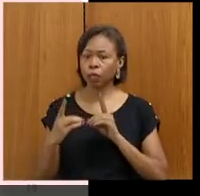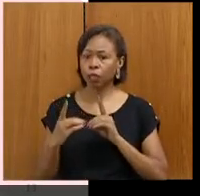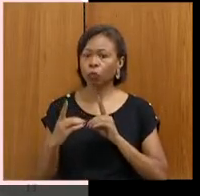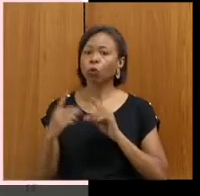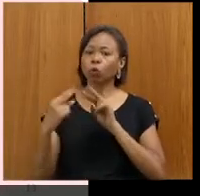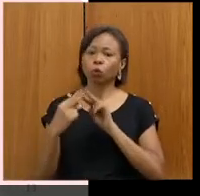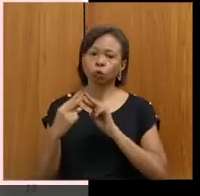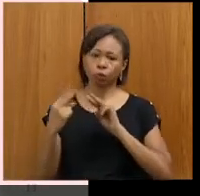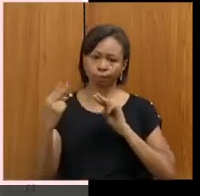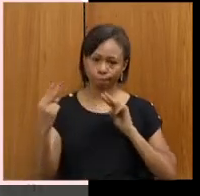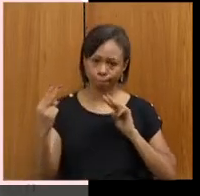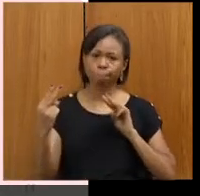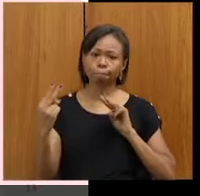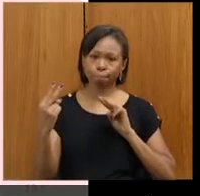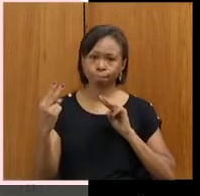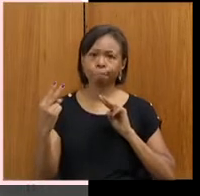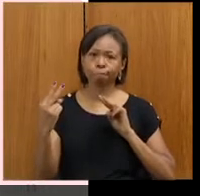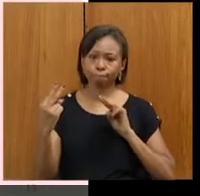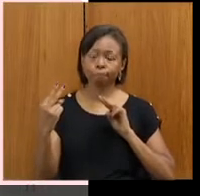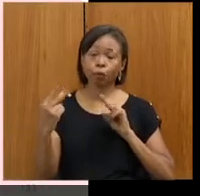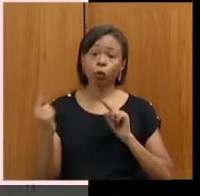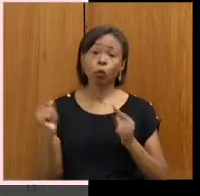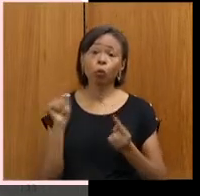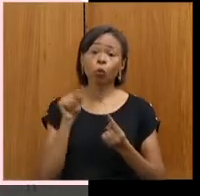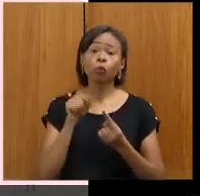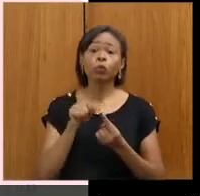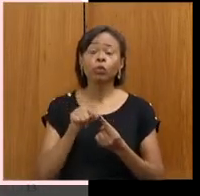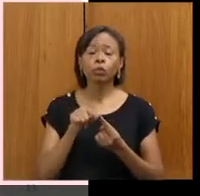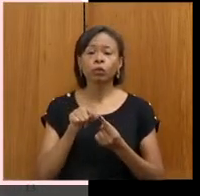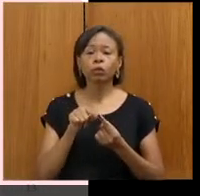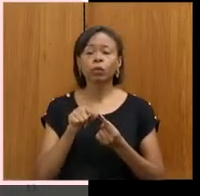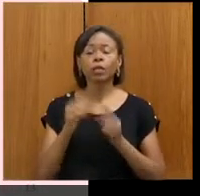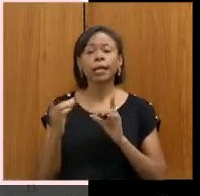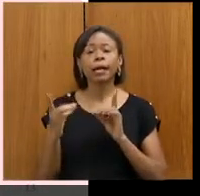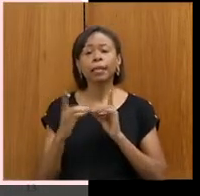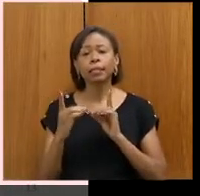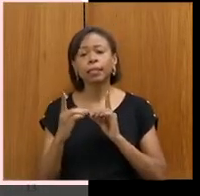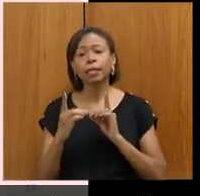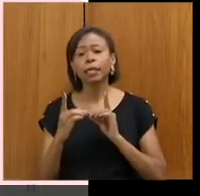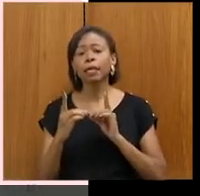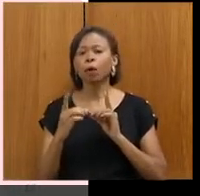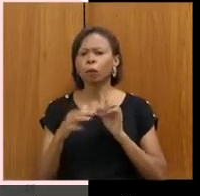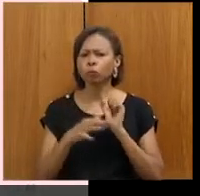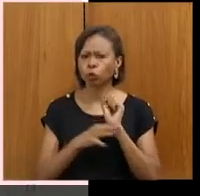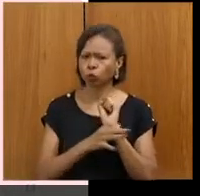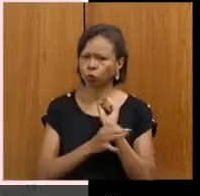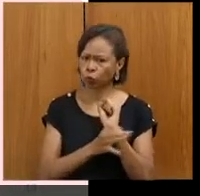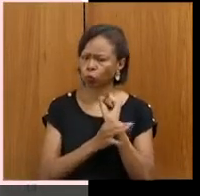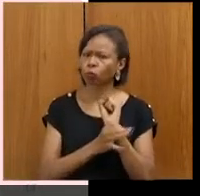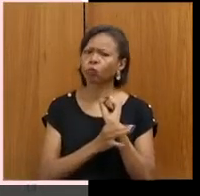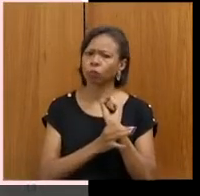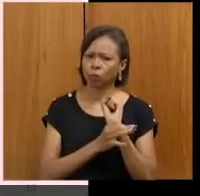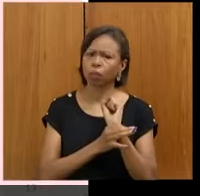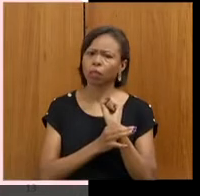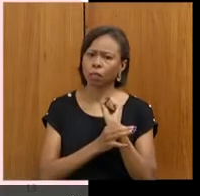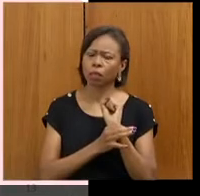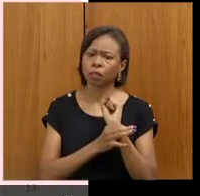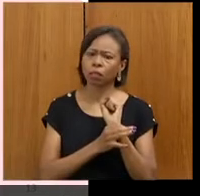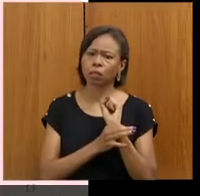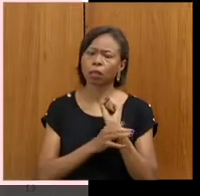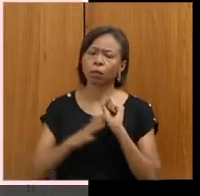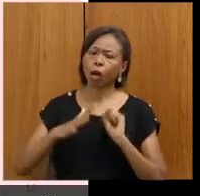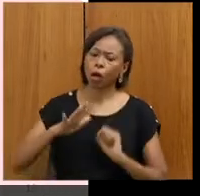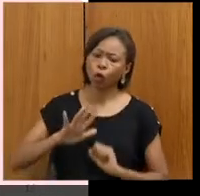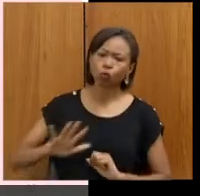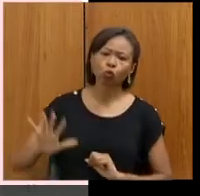virtual ou seja isso é o objetivo é de que atender o máximo possível com segurança com garantia de